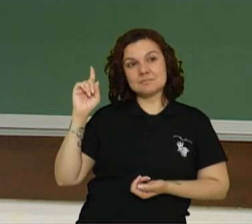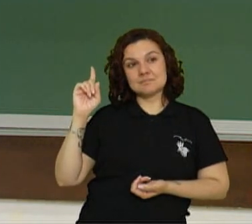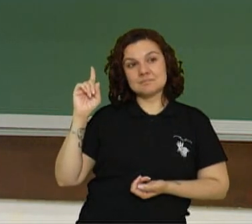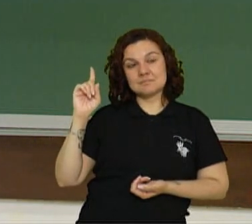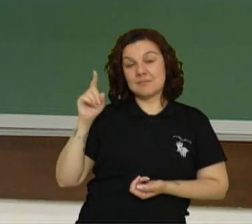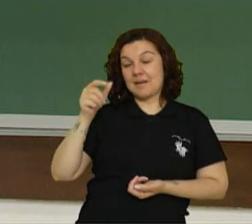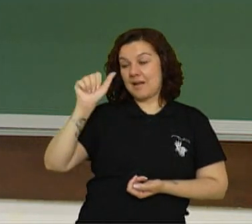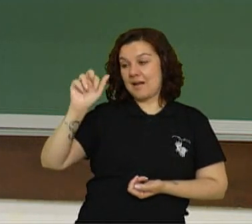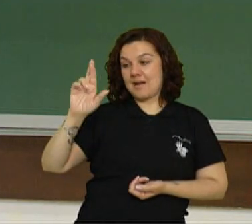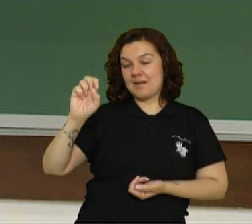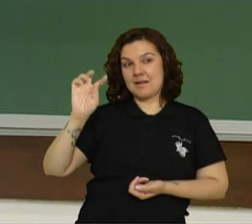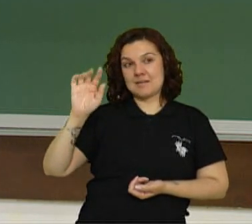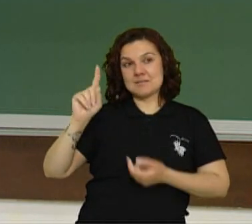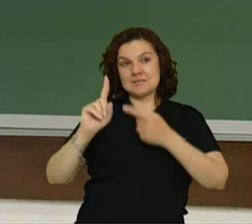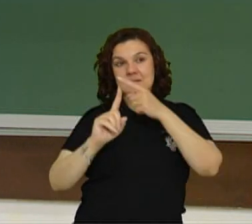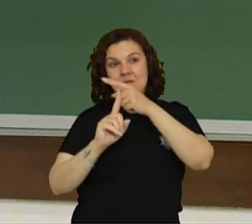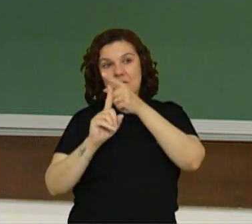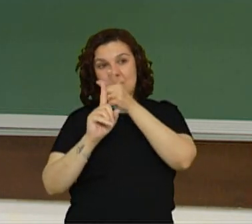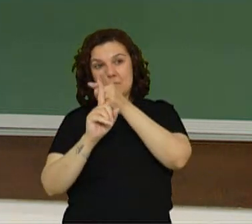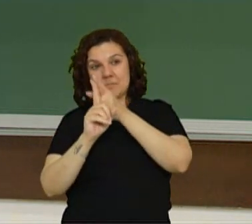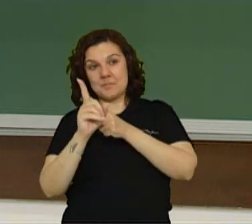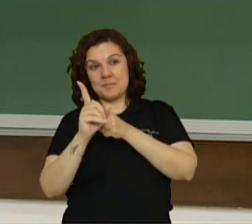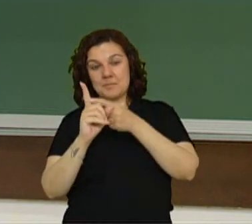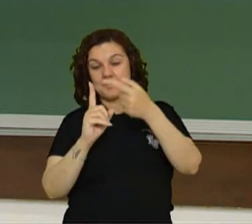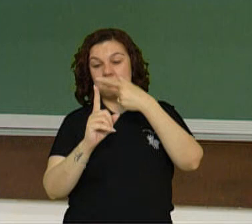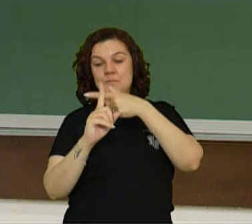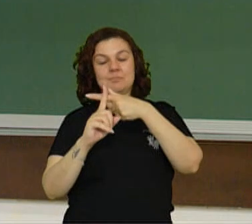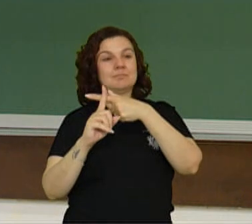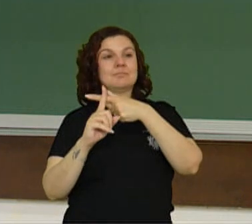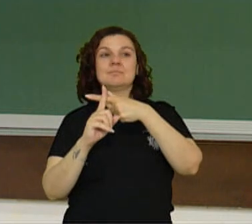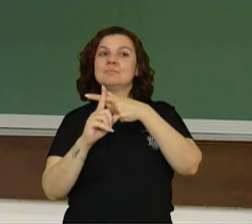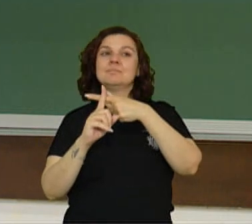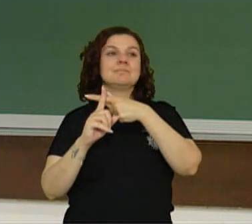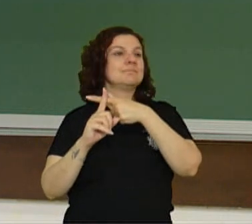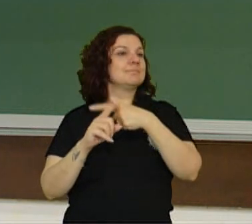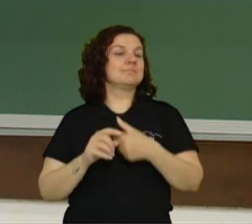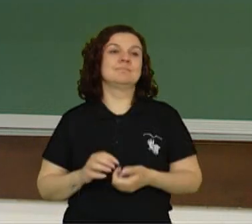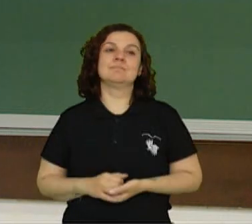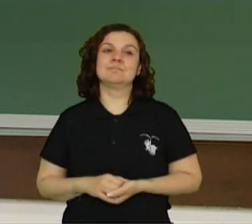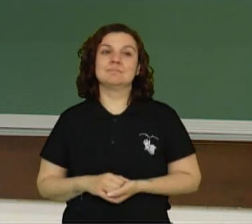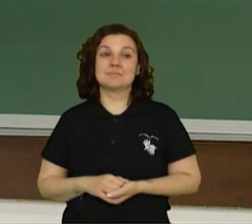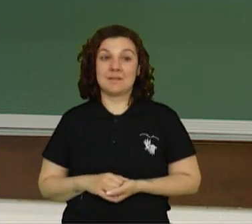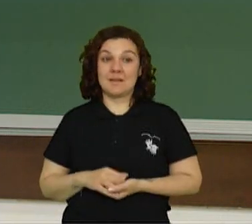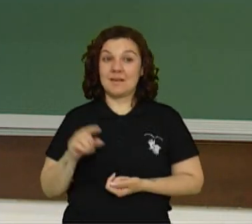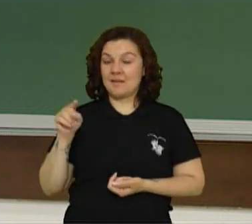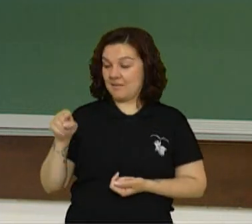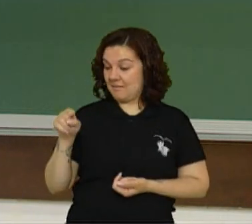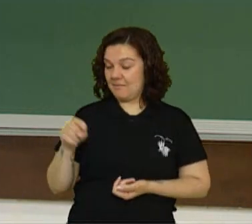essa aresta, ela passa por cima da outra? Entrelaçou.